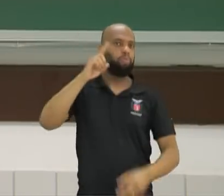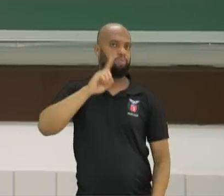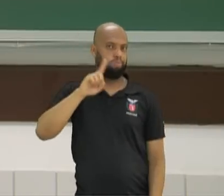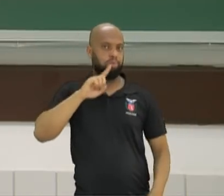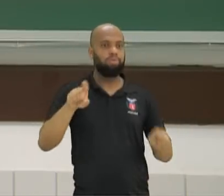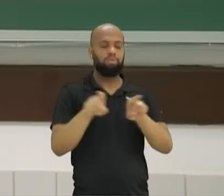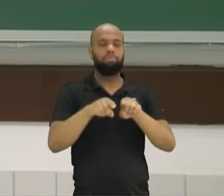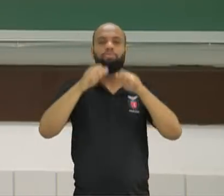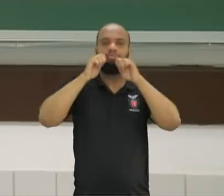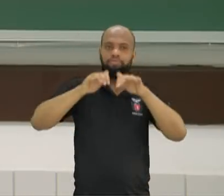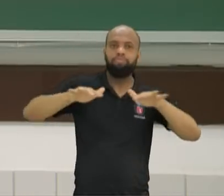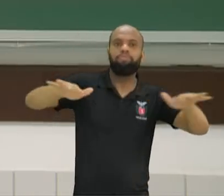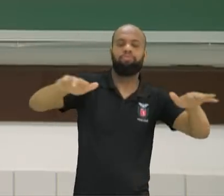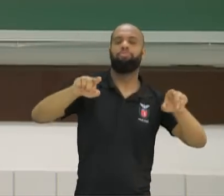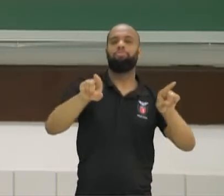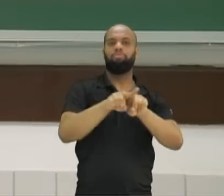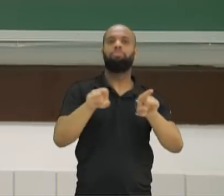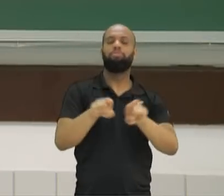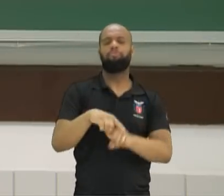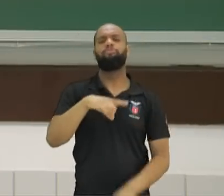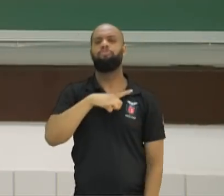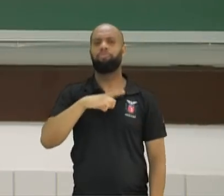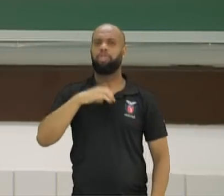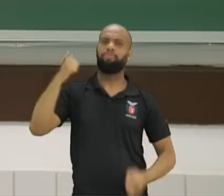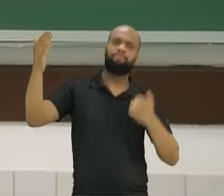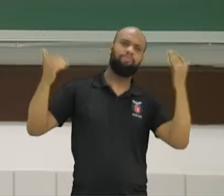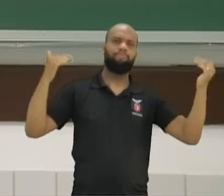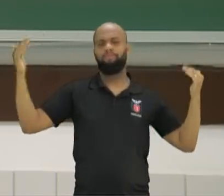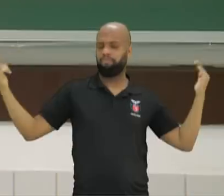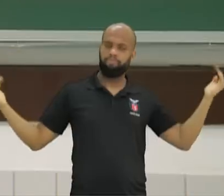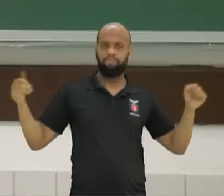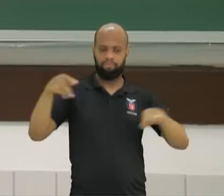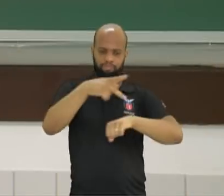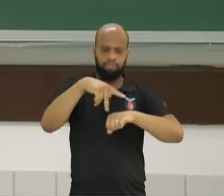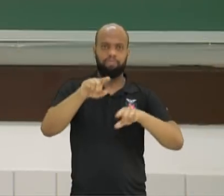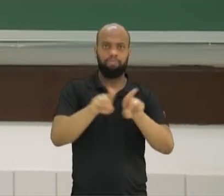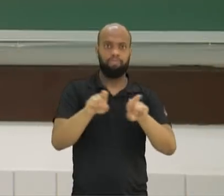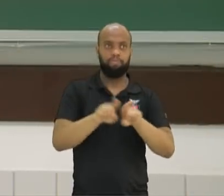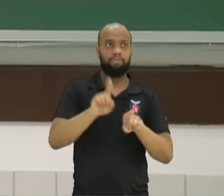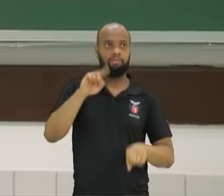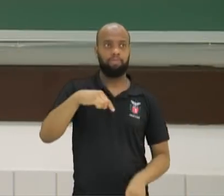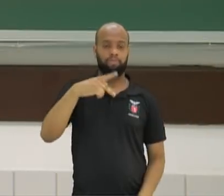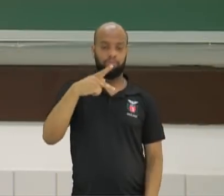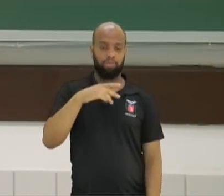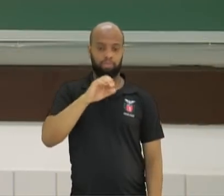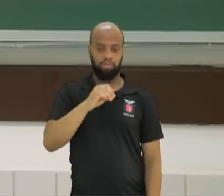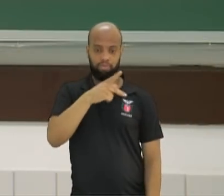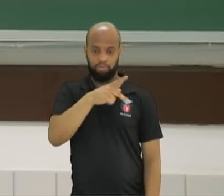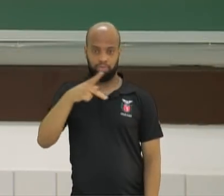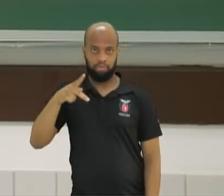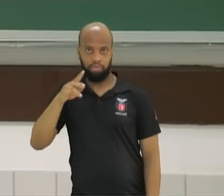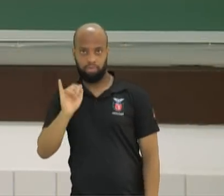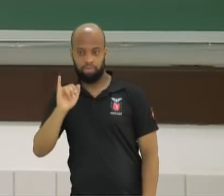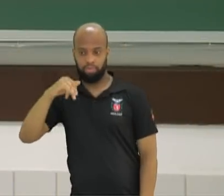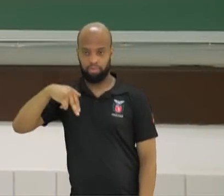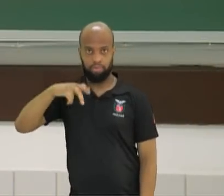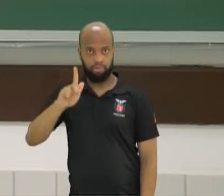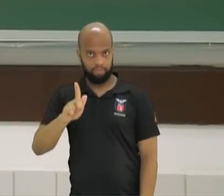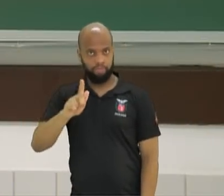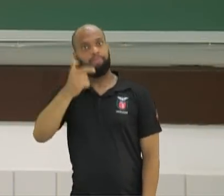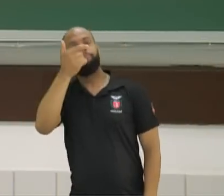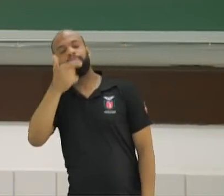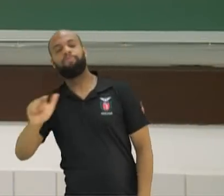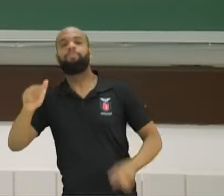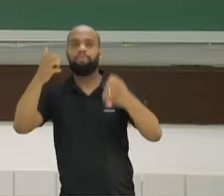e acabou sendo difundido até para fora dos Estados Unidos, que é o pop, tá? Então, de novo, a